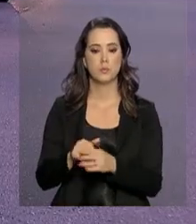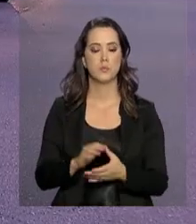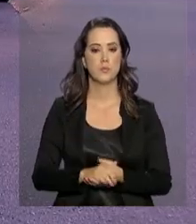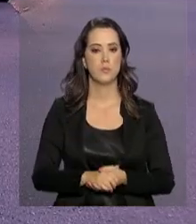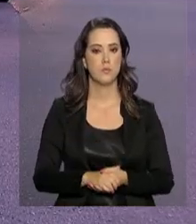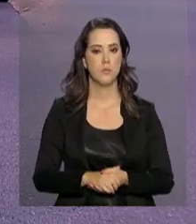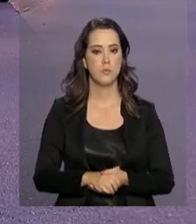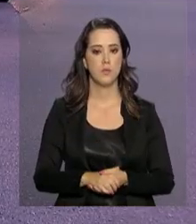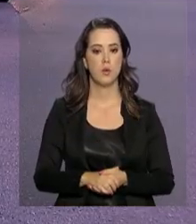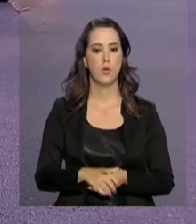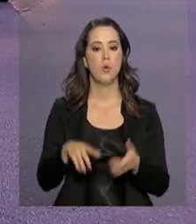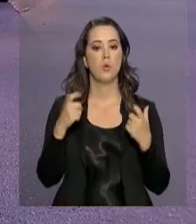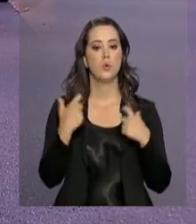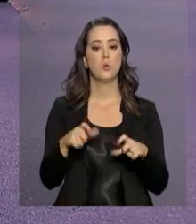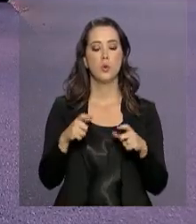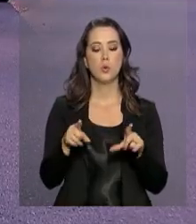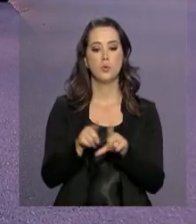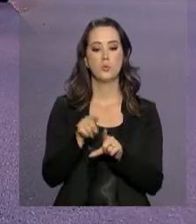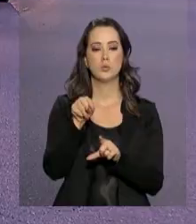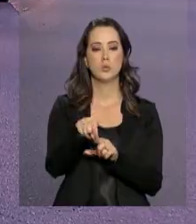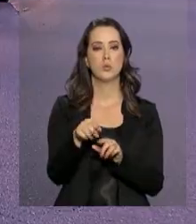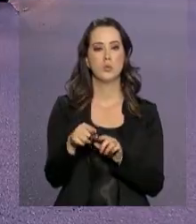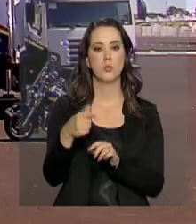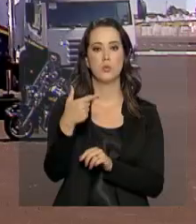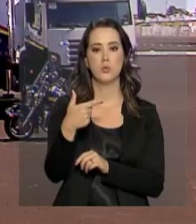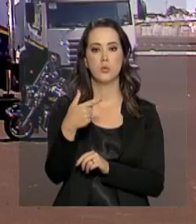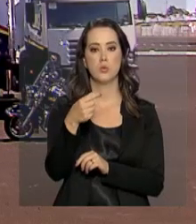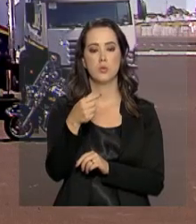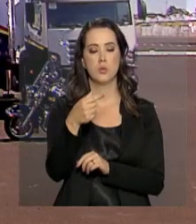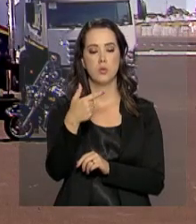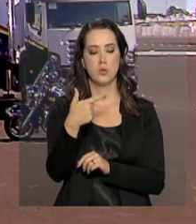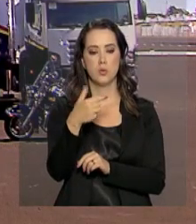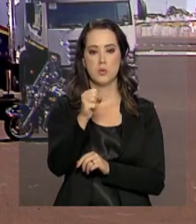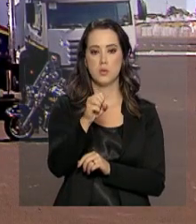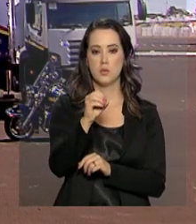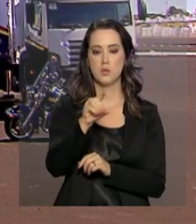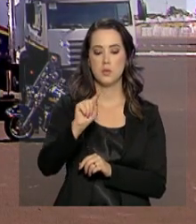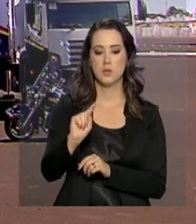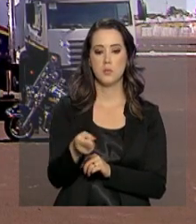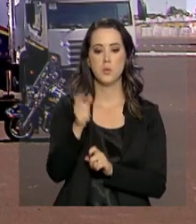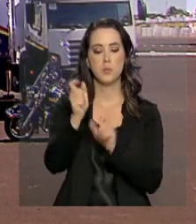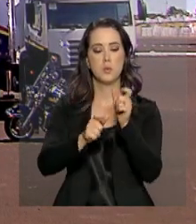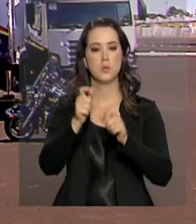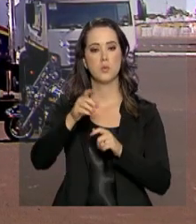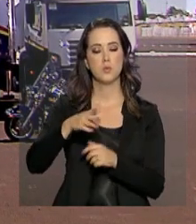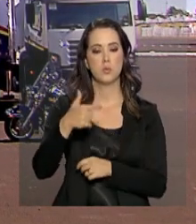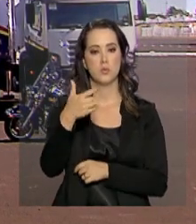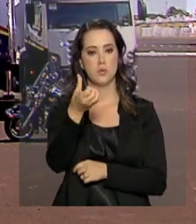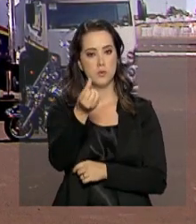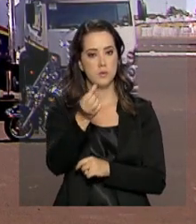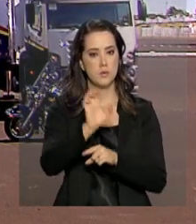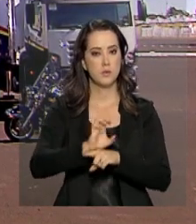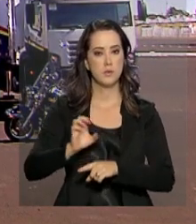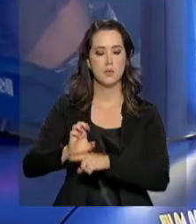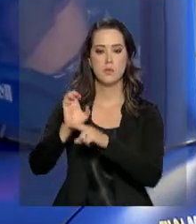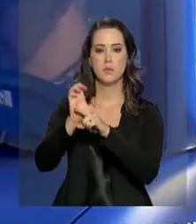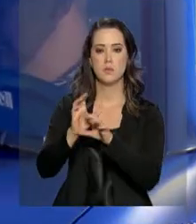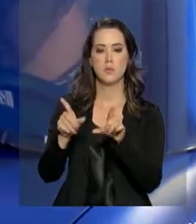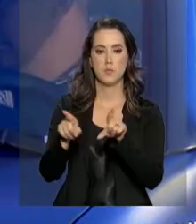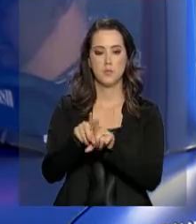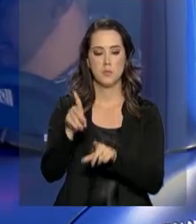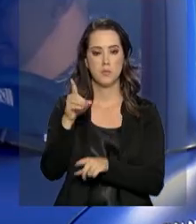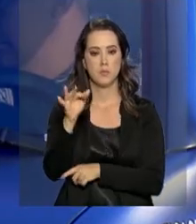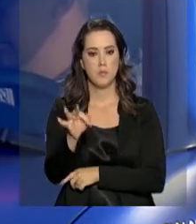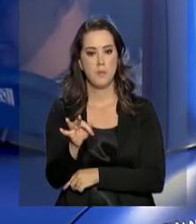articula o trabalho de 280 mil profissionais de 26 estados e do distrito federal são integrantes das polícias